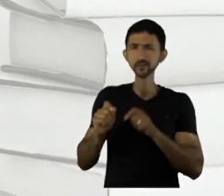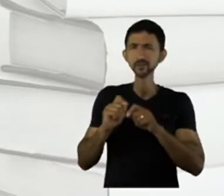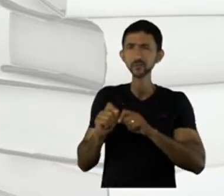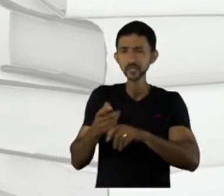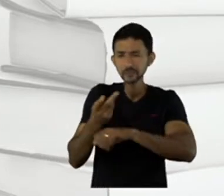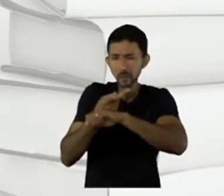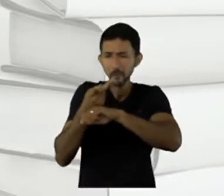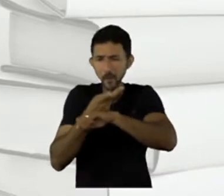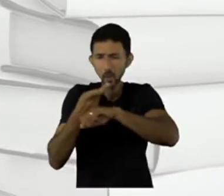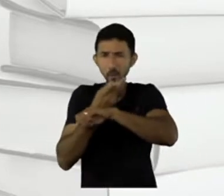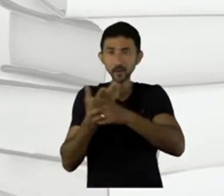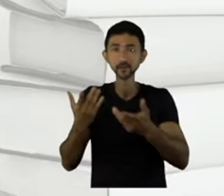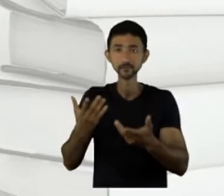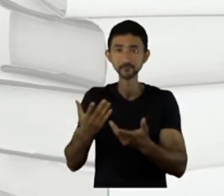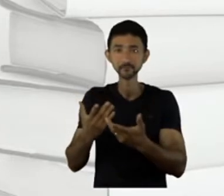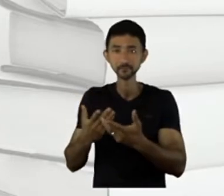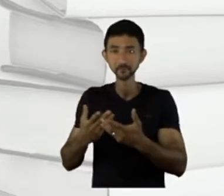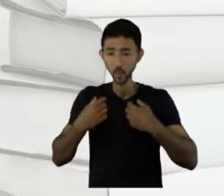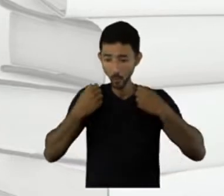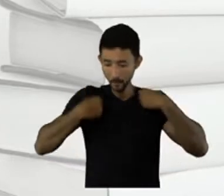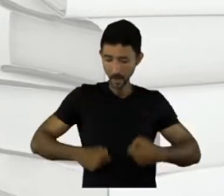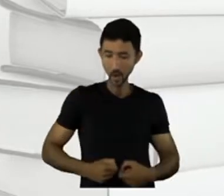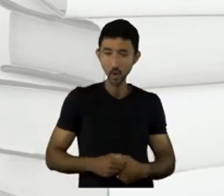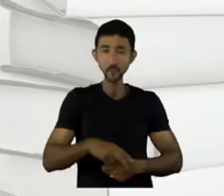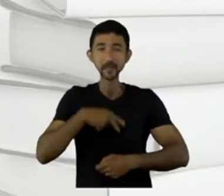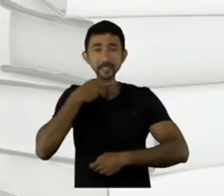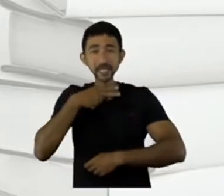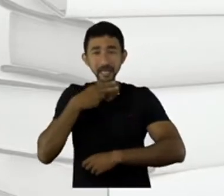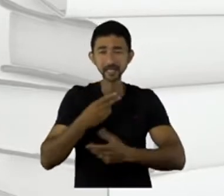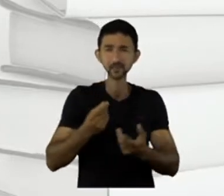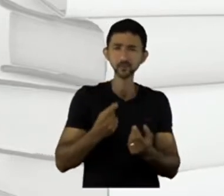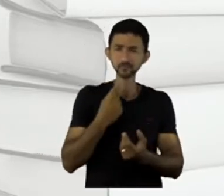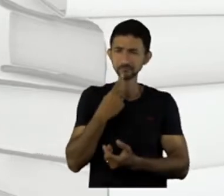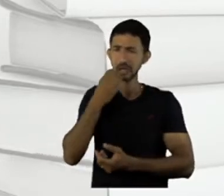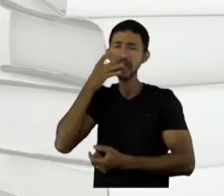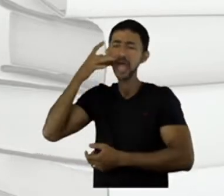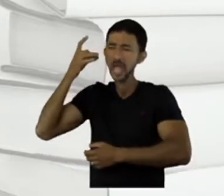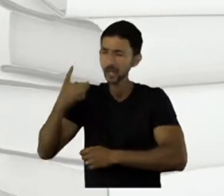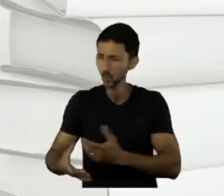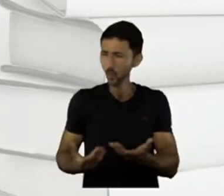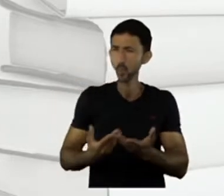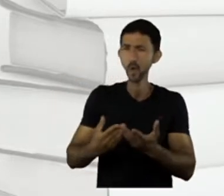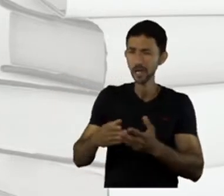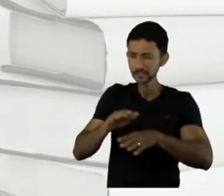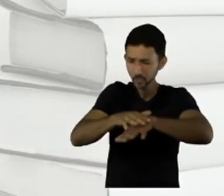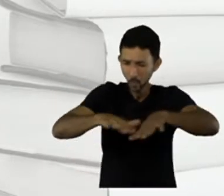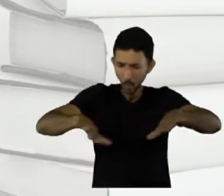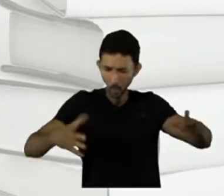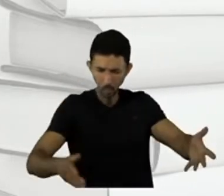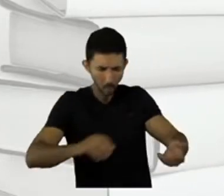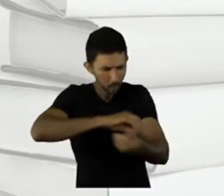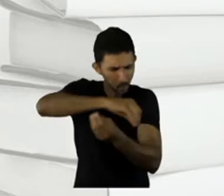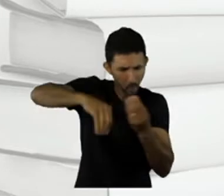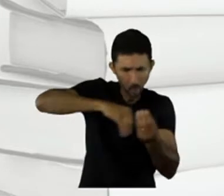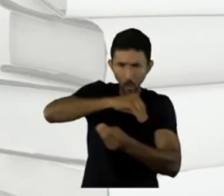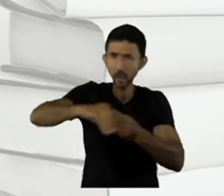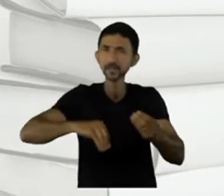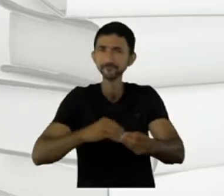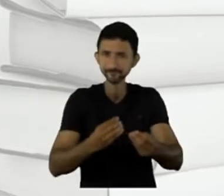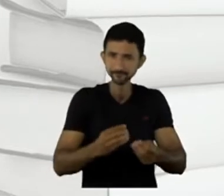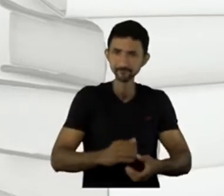senhora tá procurando? Uma roupa pro meu neto. Égua, essa tua penteadeira tá uma